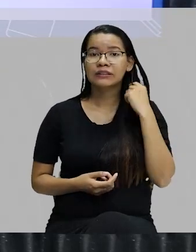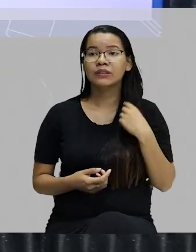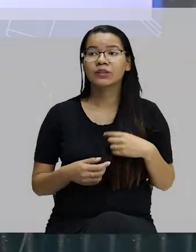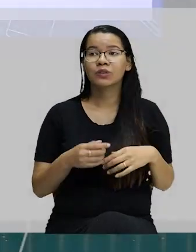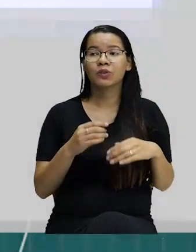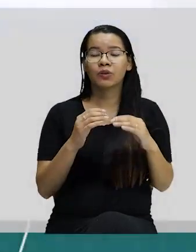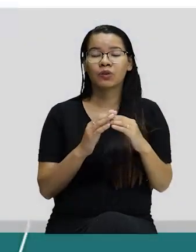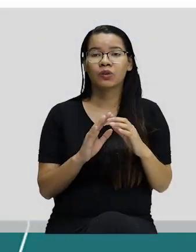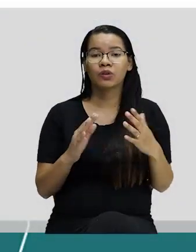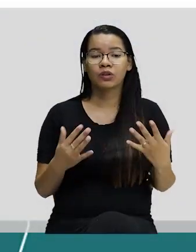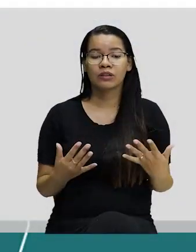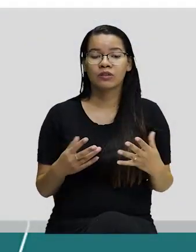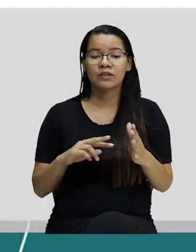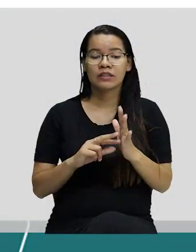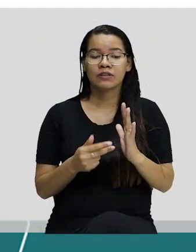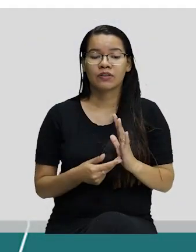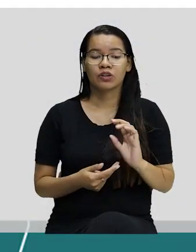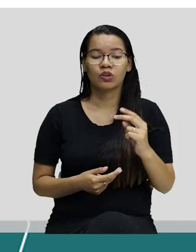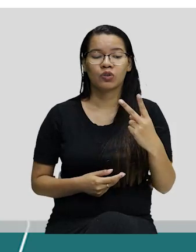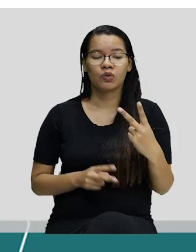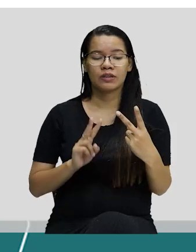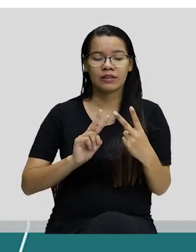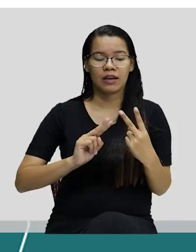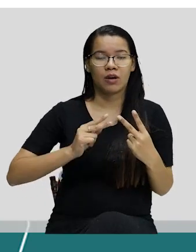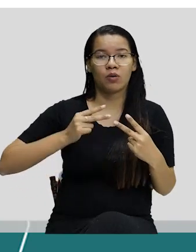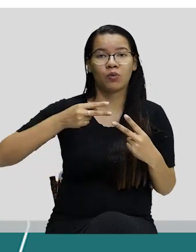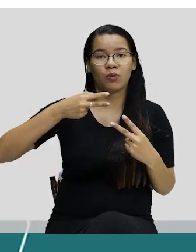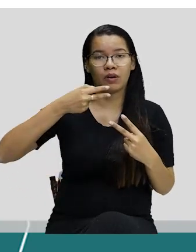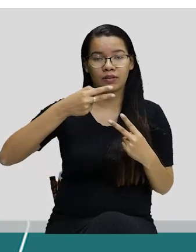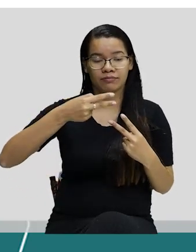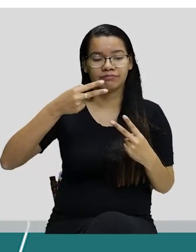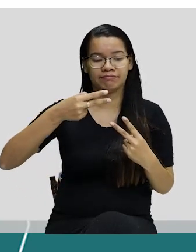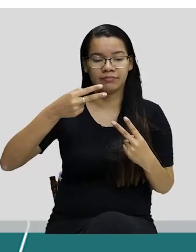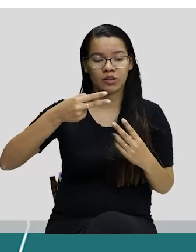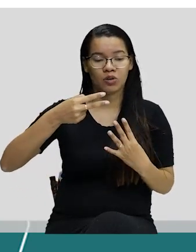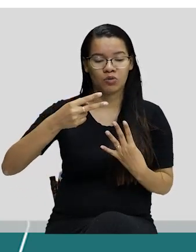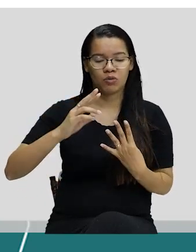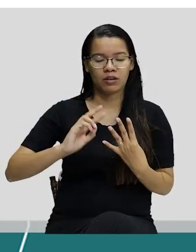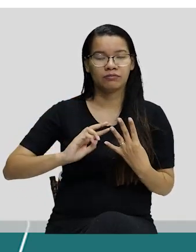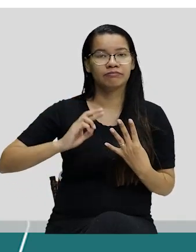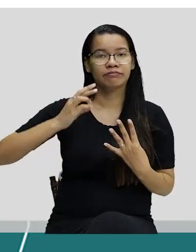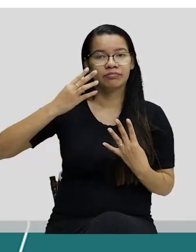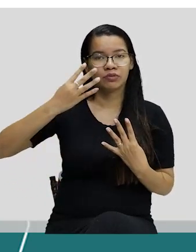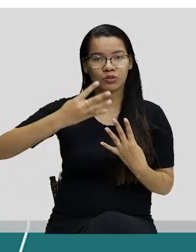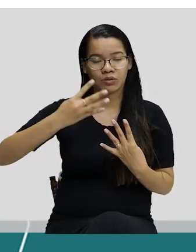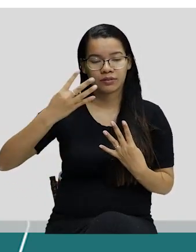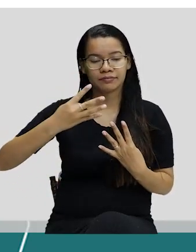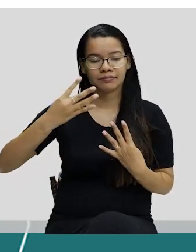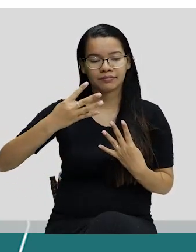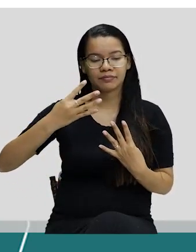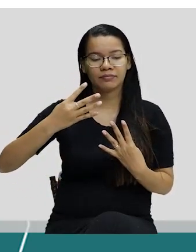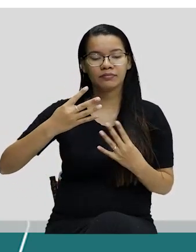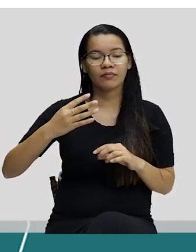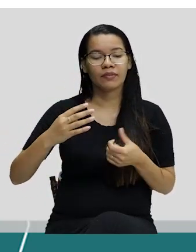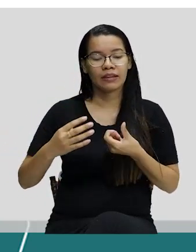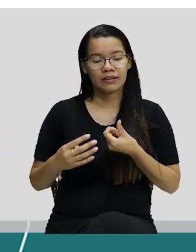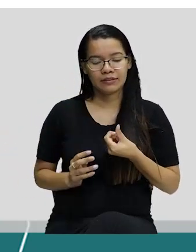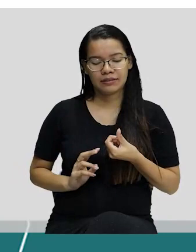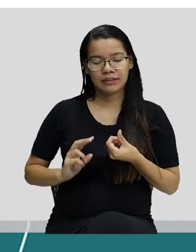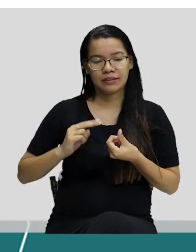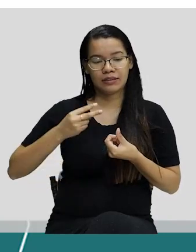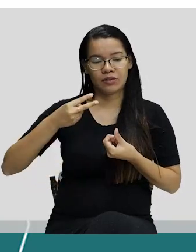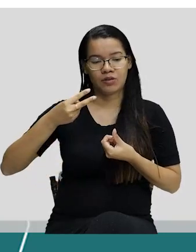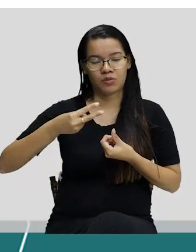seja, 2 ao quadrado, que dá o 4. 4 ao quadrado, 16. 6